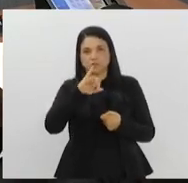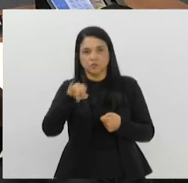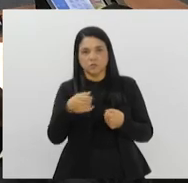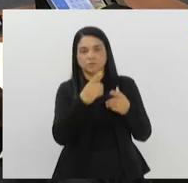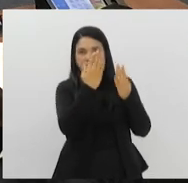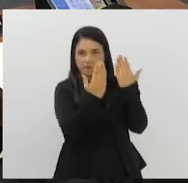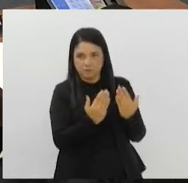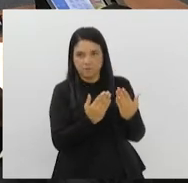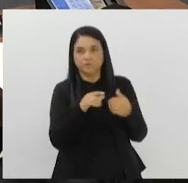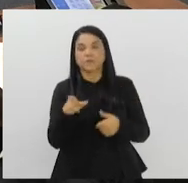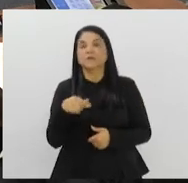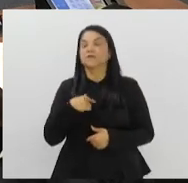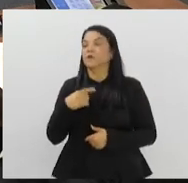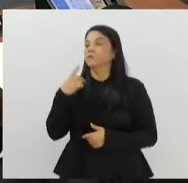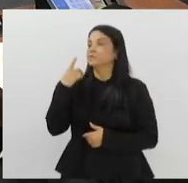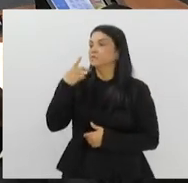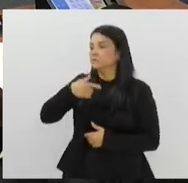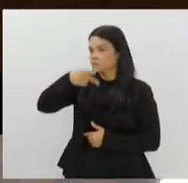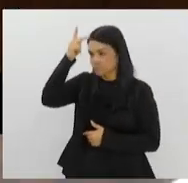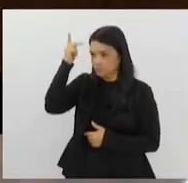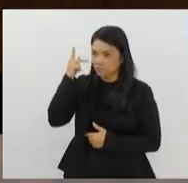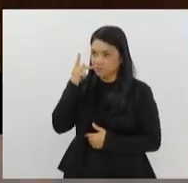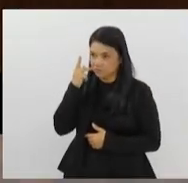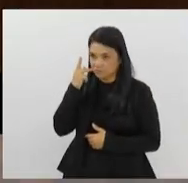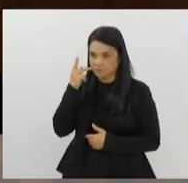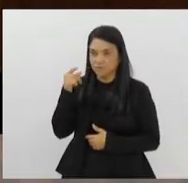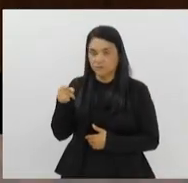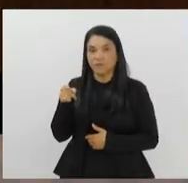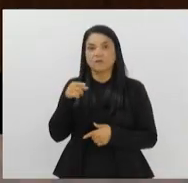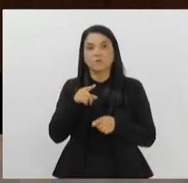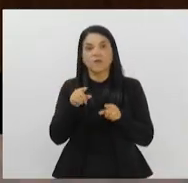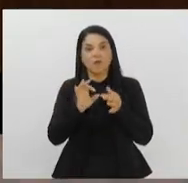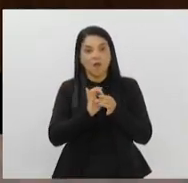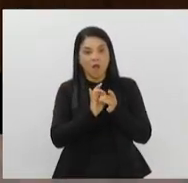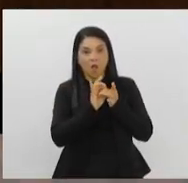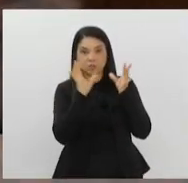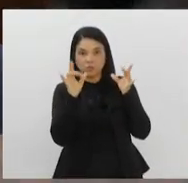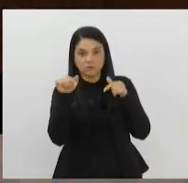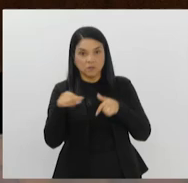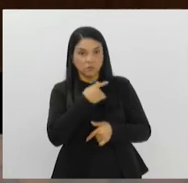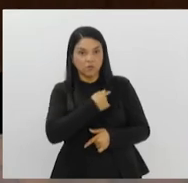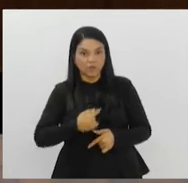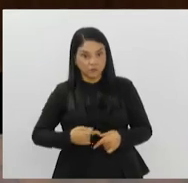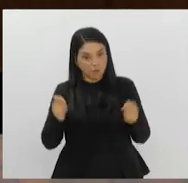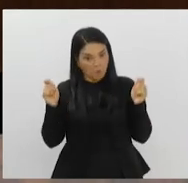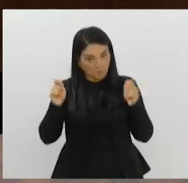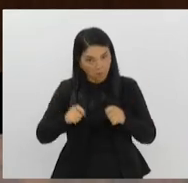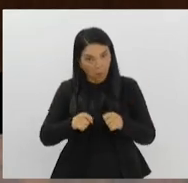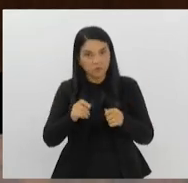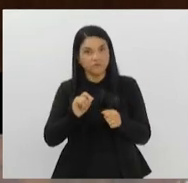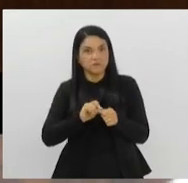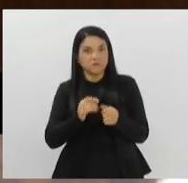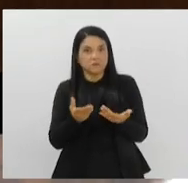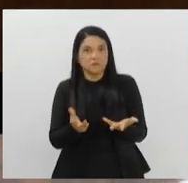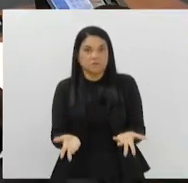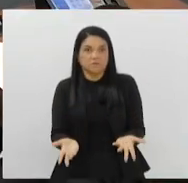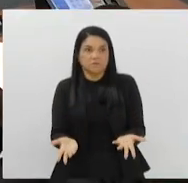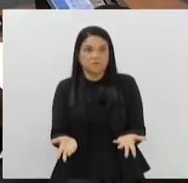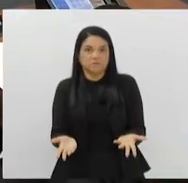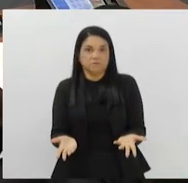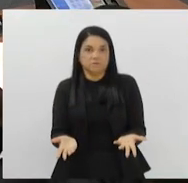Paulo. Deputado Fred. Além de estar autorizando o governador a fazer aquilo que ele já pode fazer, né?